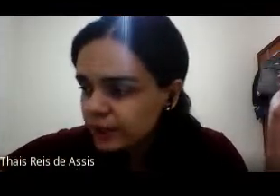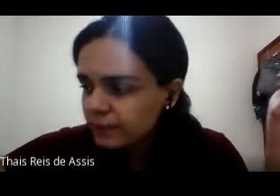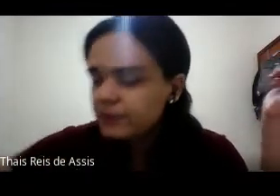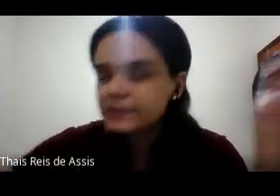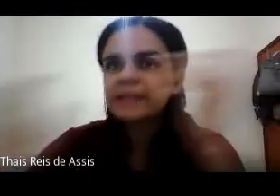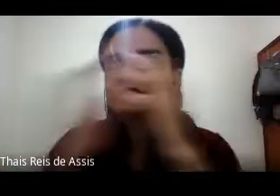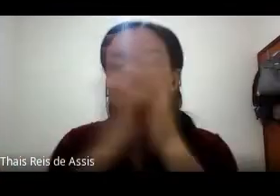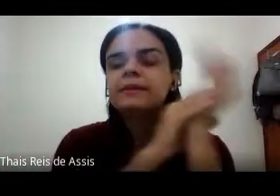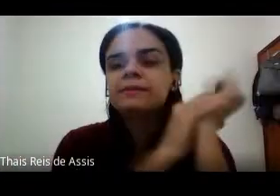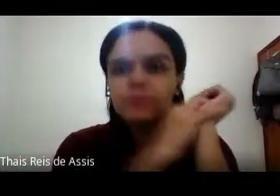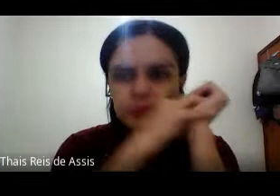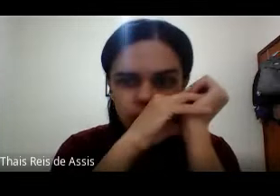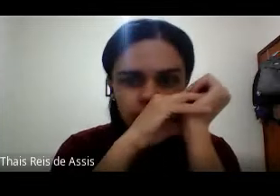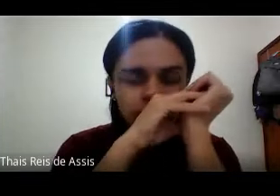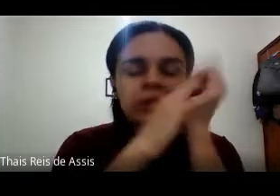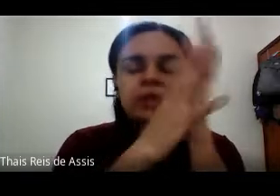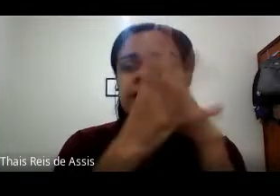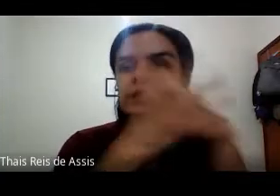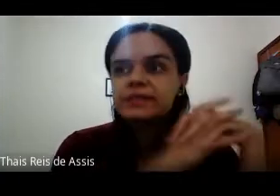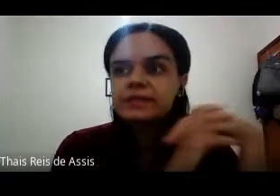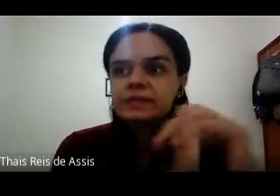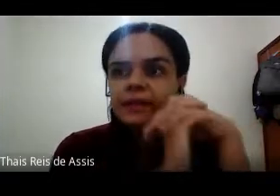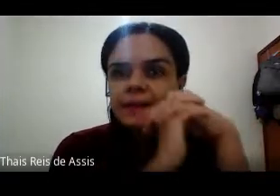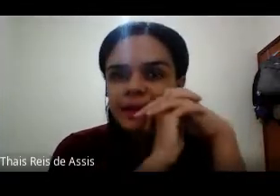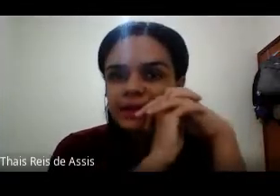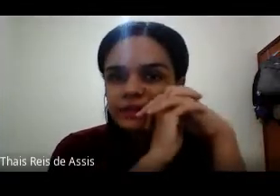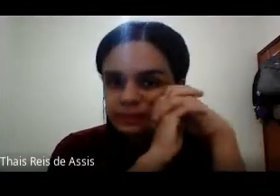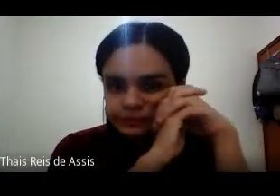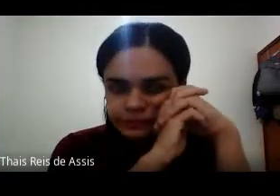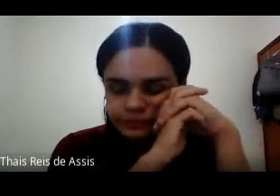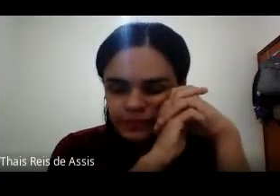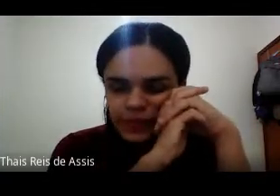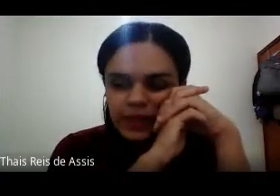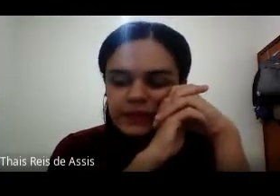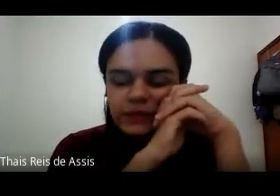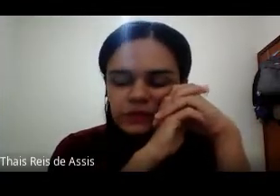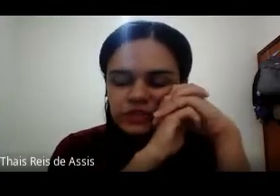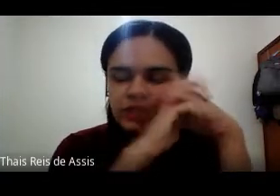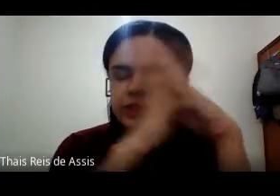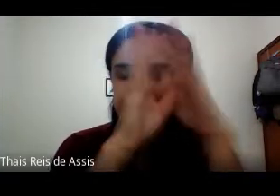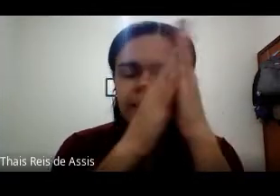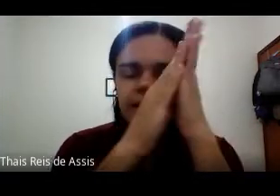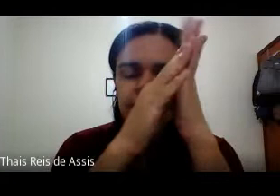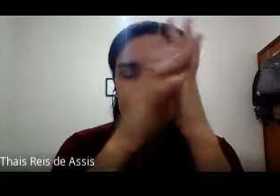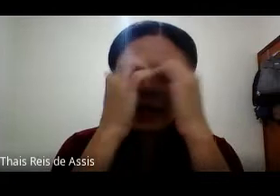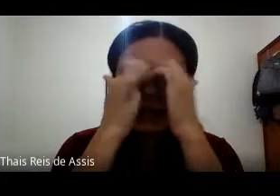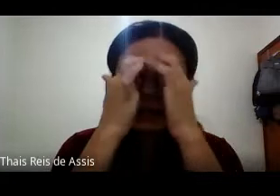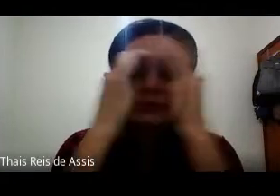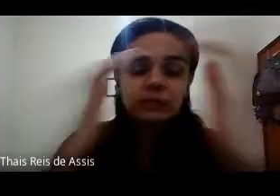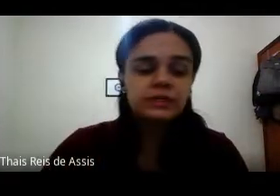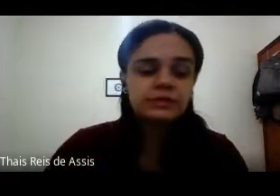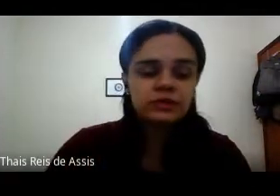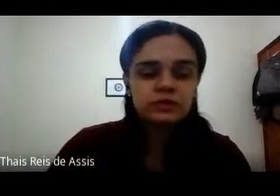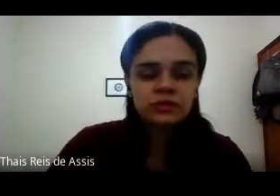Só que é uma coisa que essa pandemia mostrou e que a gente sempre tem que ter em mente. É que a tecnologia,